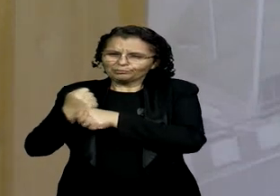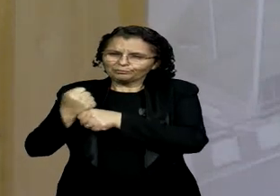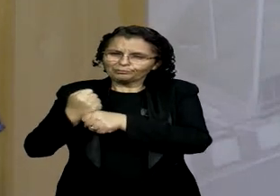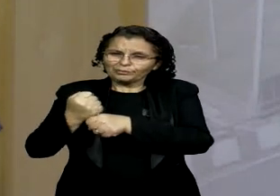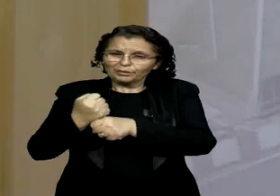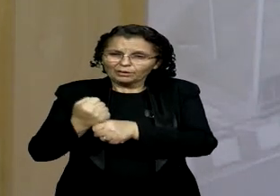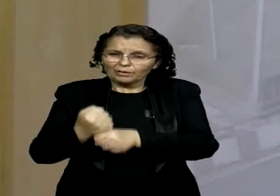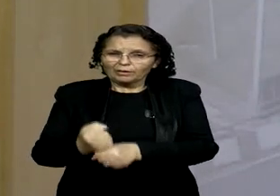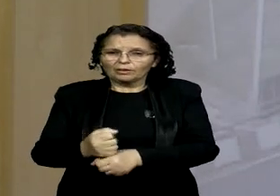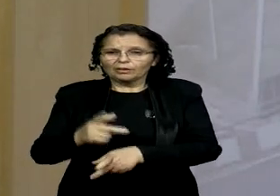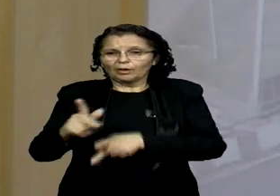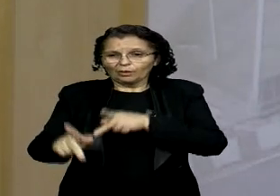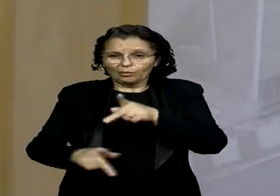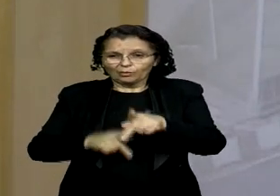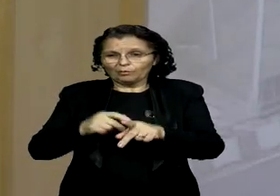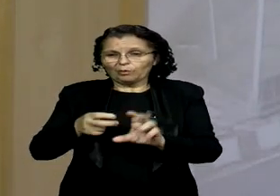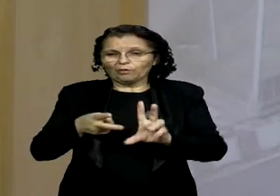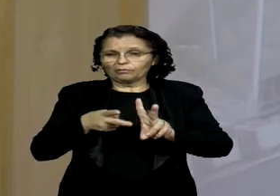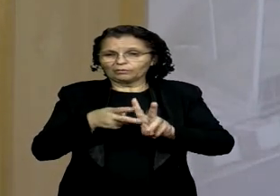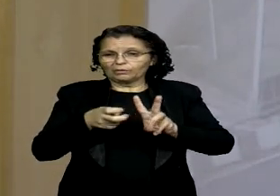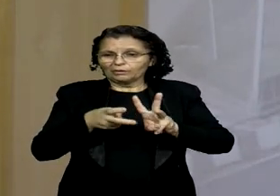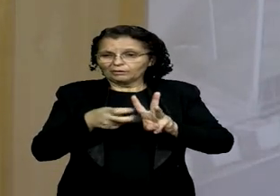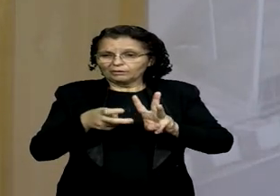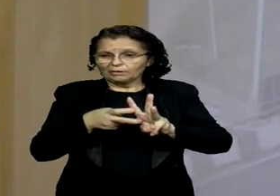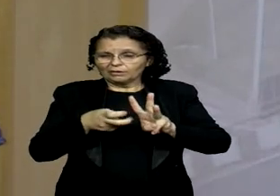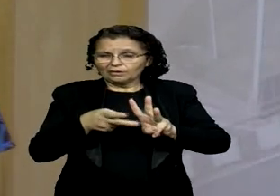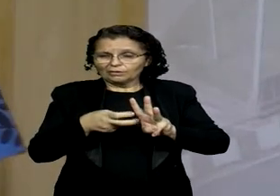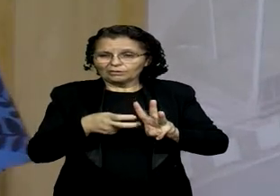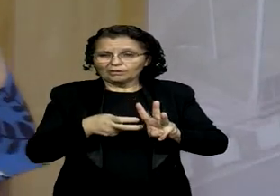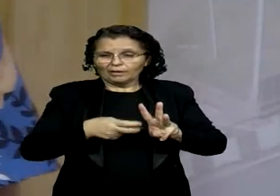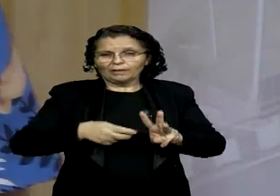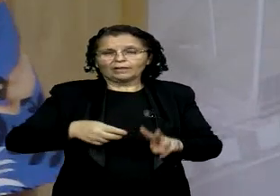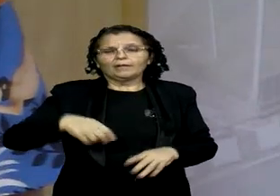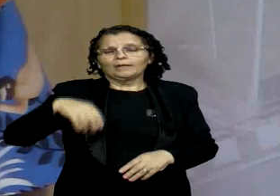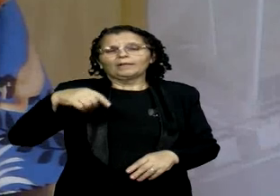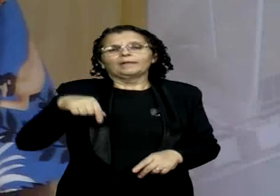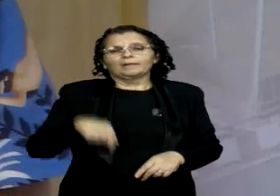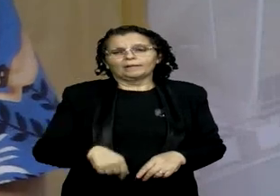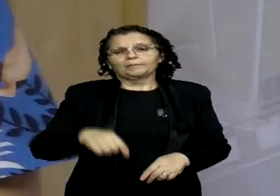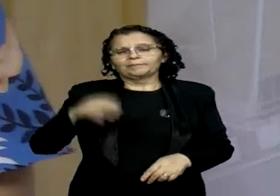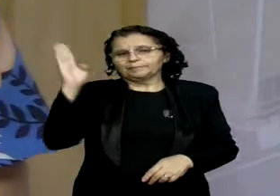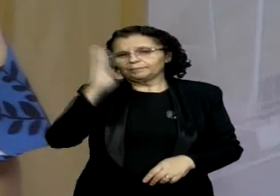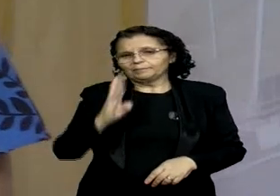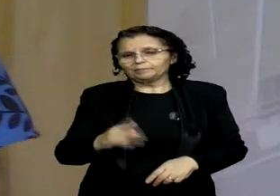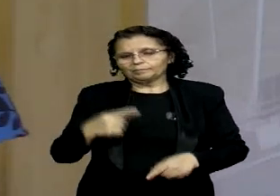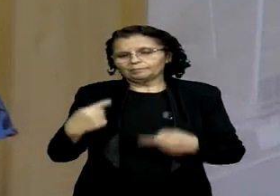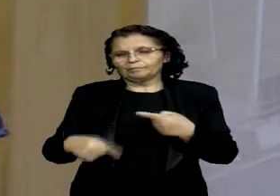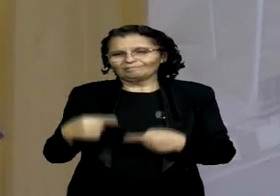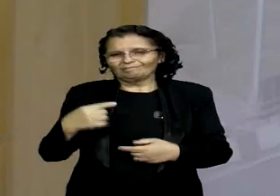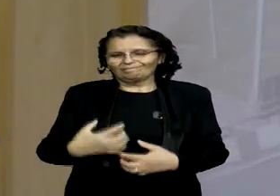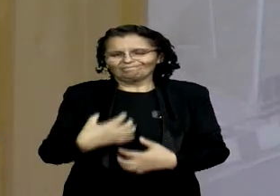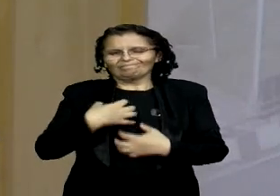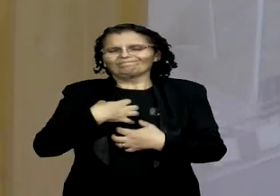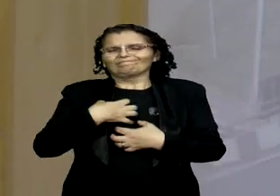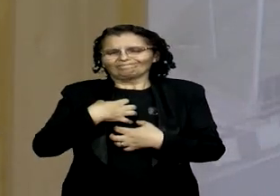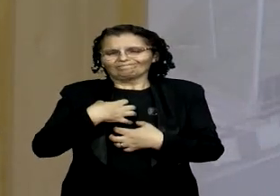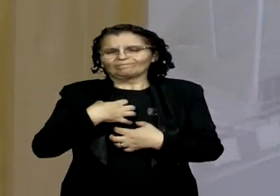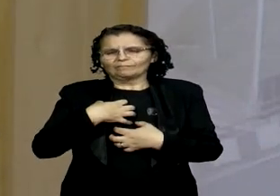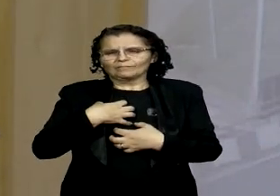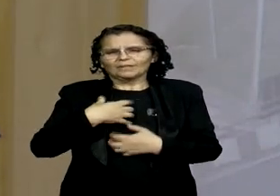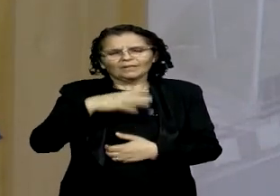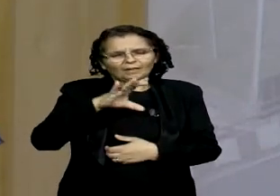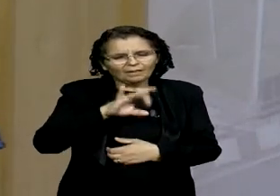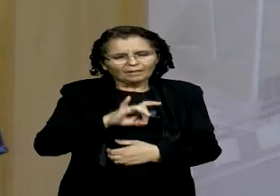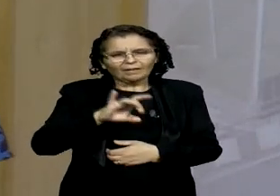e os povos indígenas brasileiros são fundamentais para discutir isso, porque eles sentem na pele